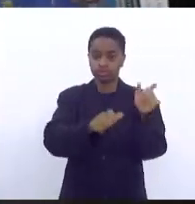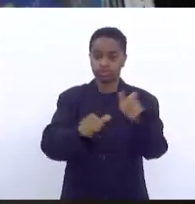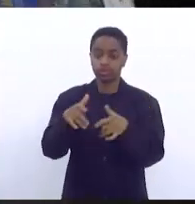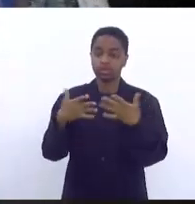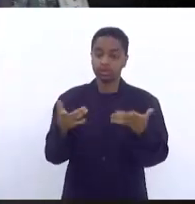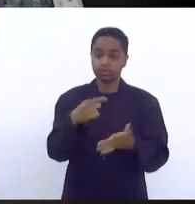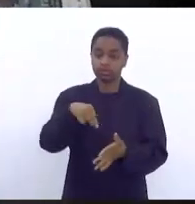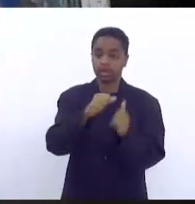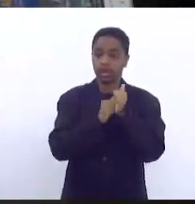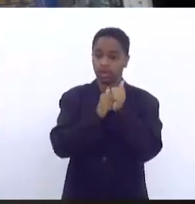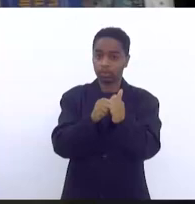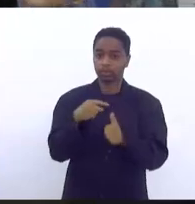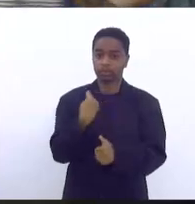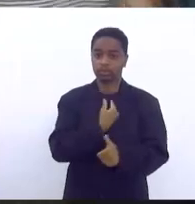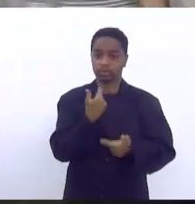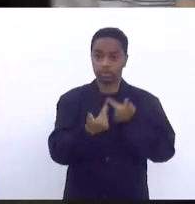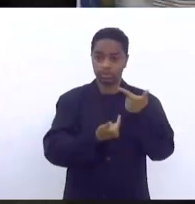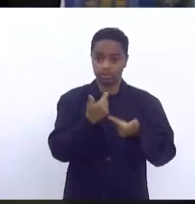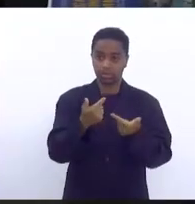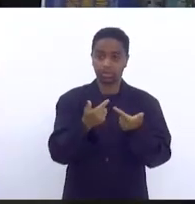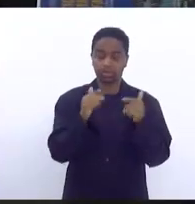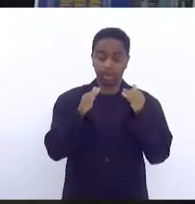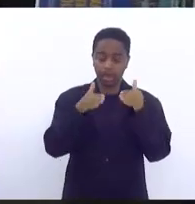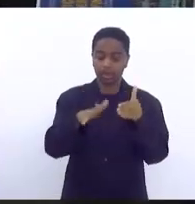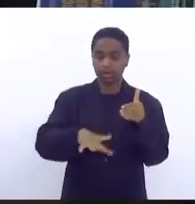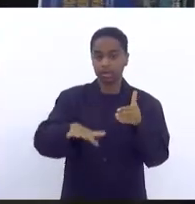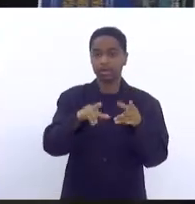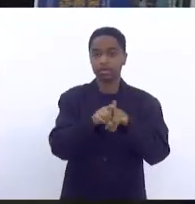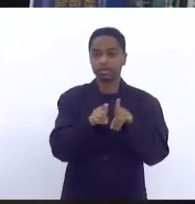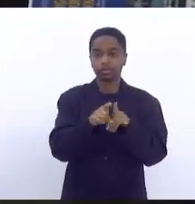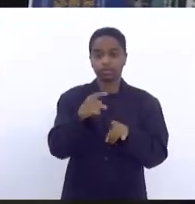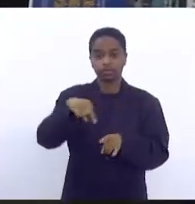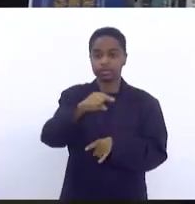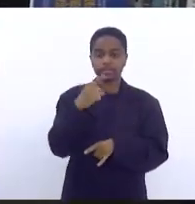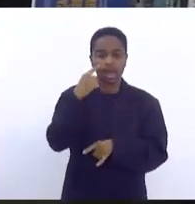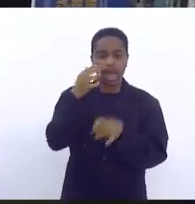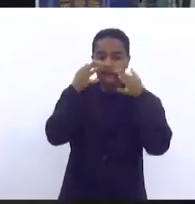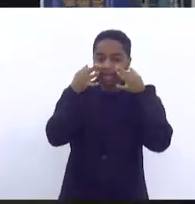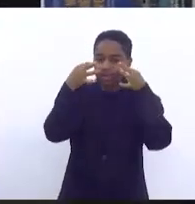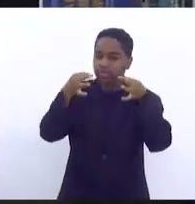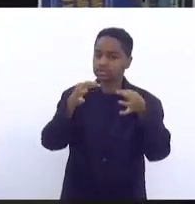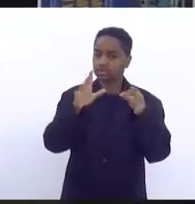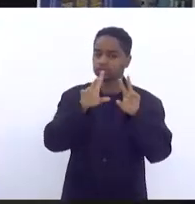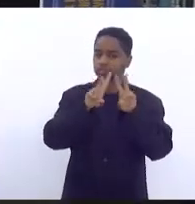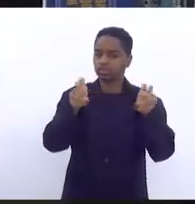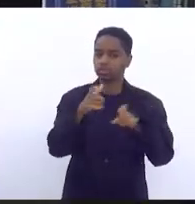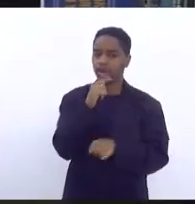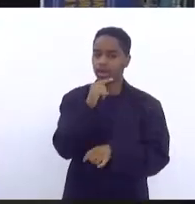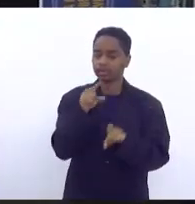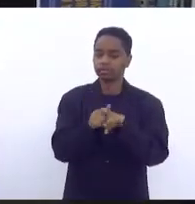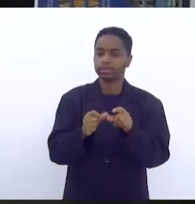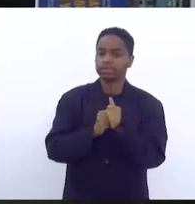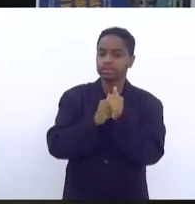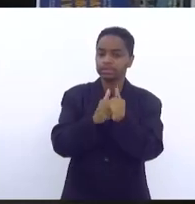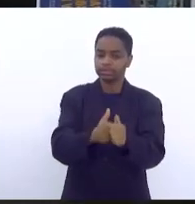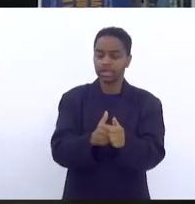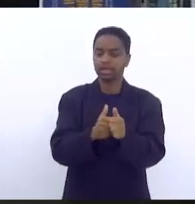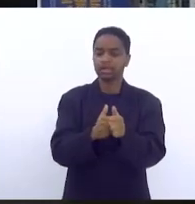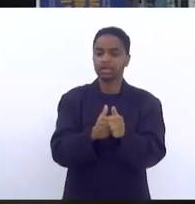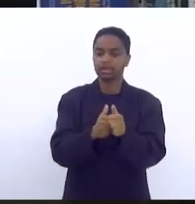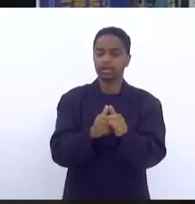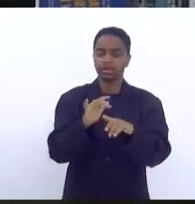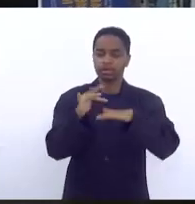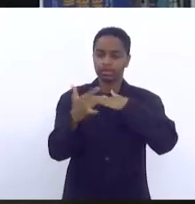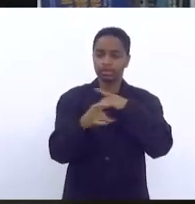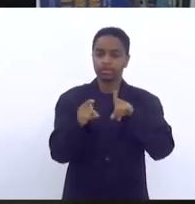acompanhe o nosso trabalho referente ao tema e todo mundo ó de olho na água segue lá a página e responde o nosso